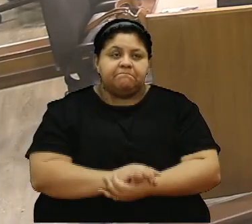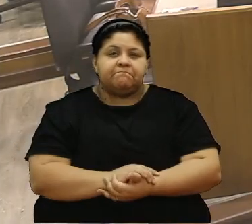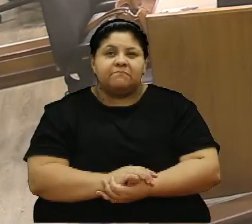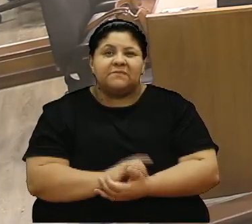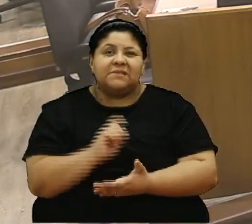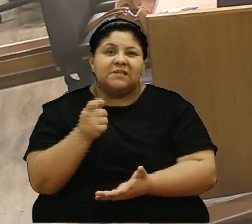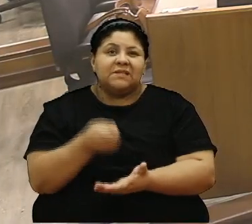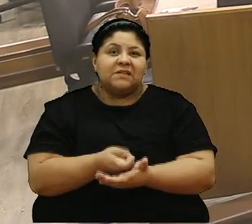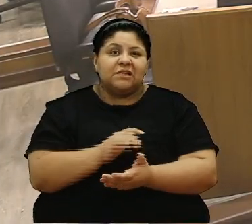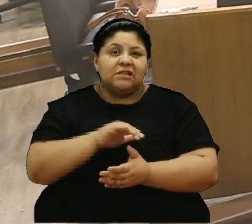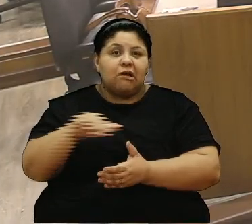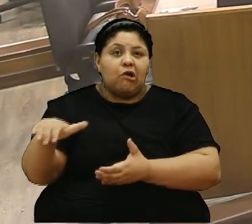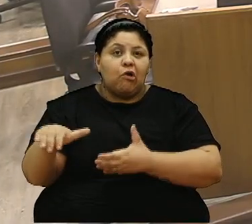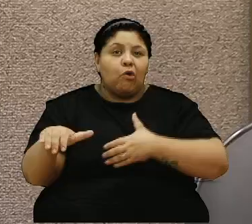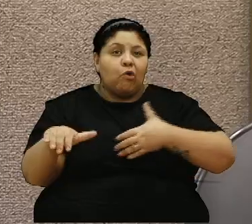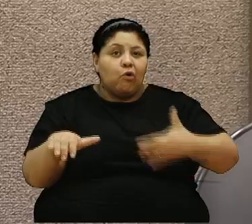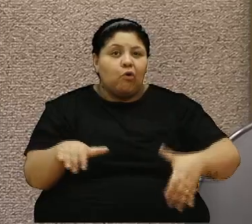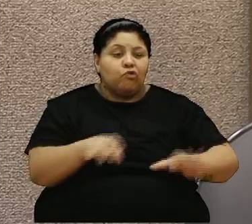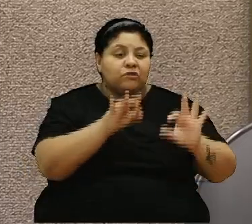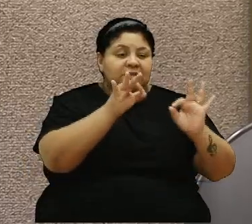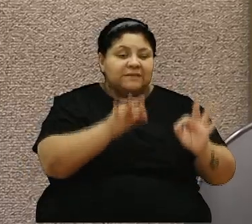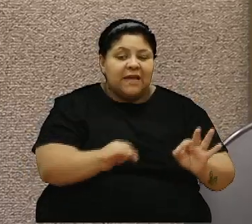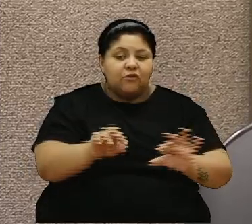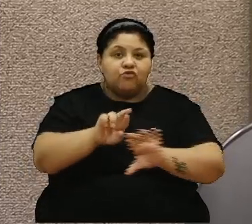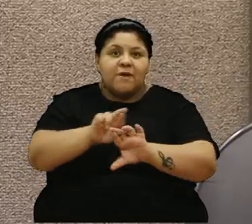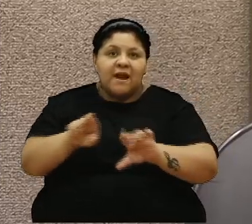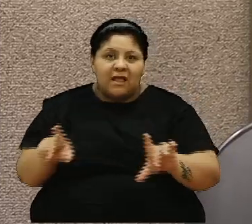tentando separar o joio do trigo, né?